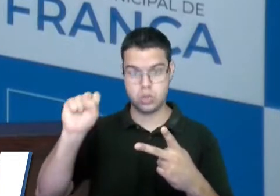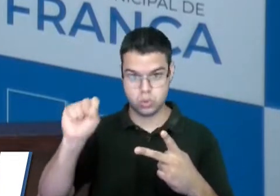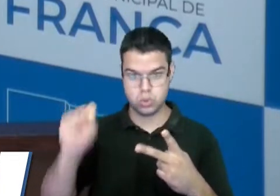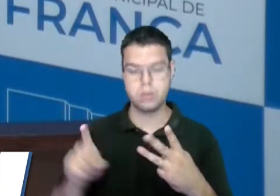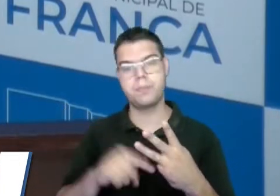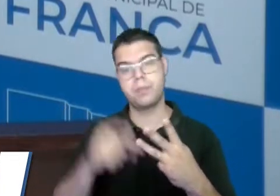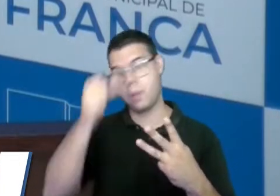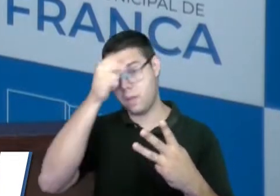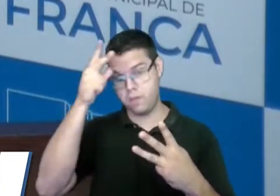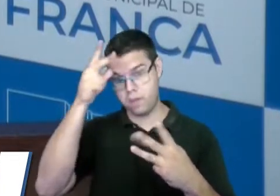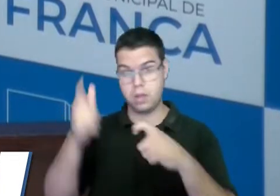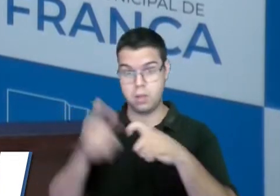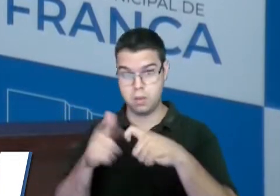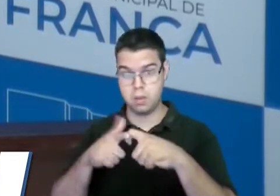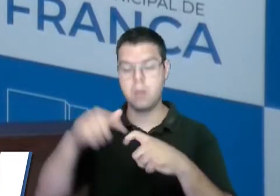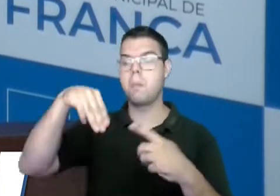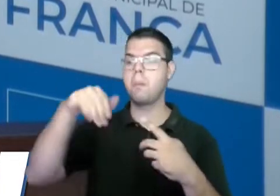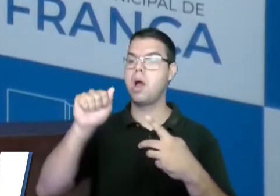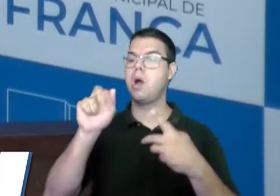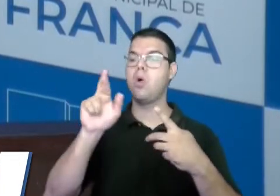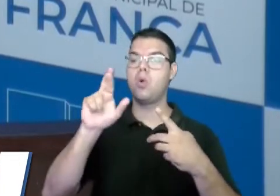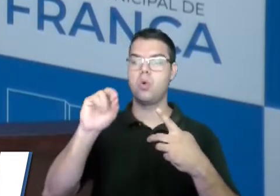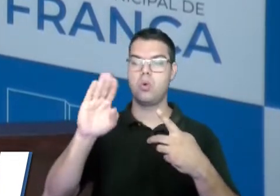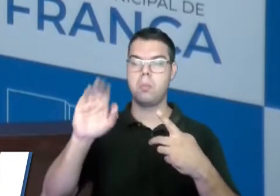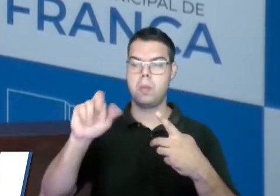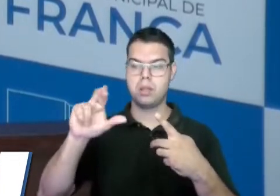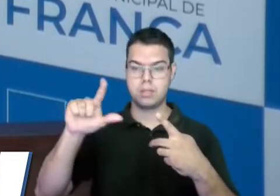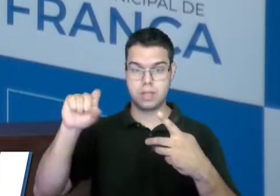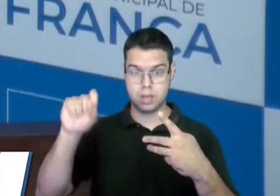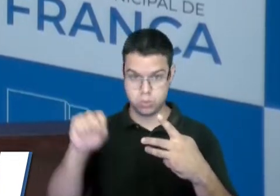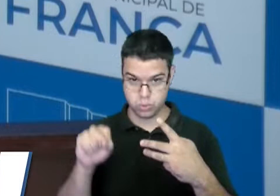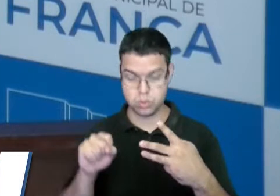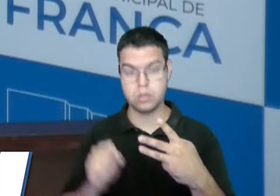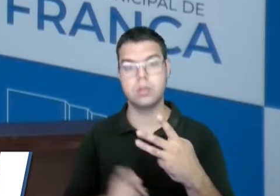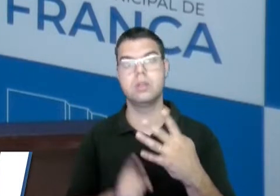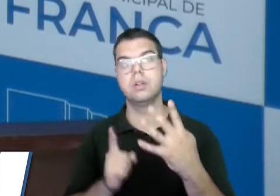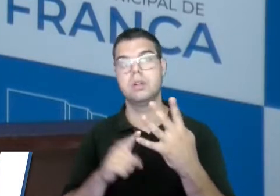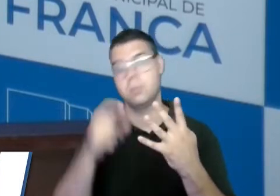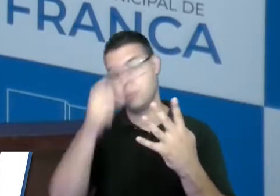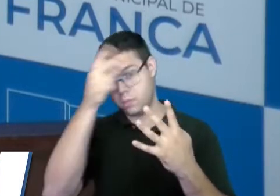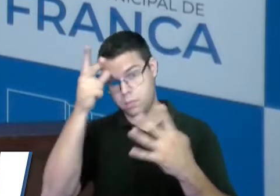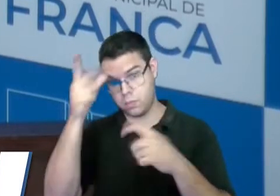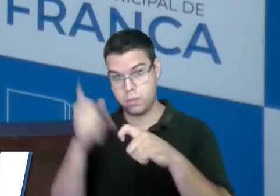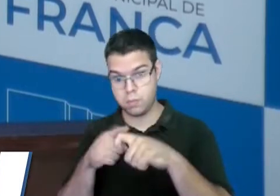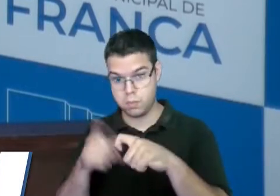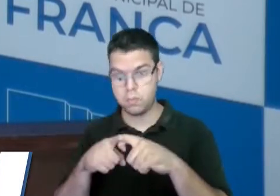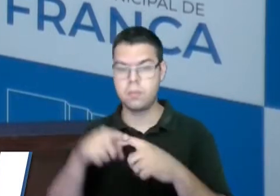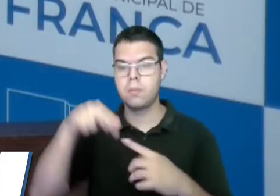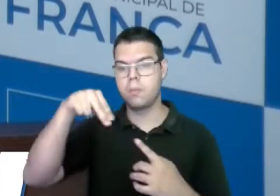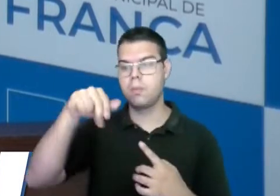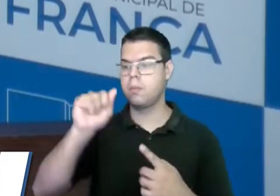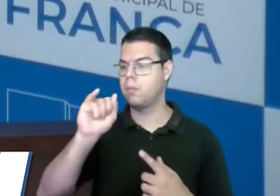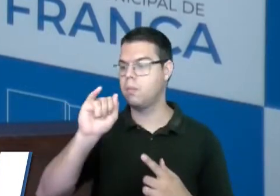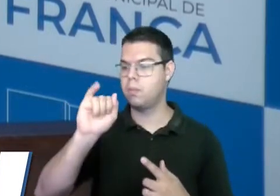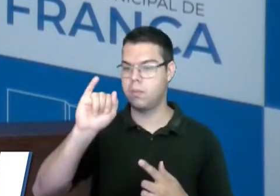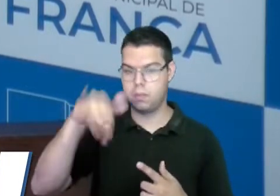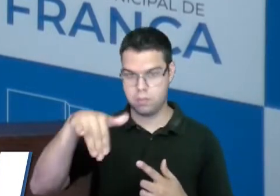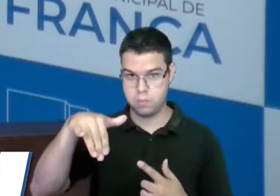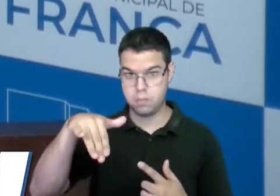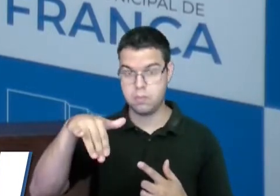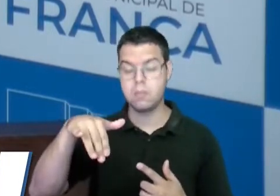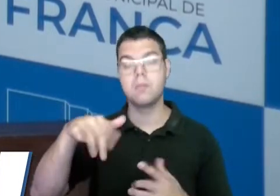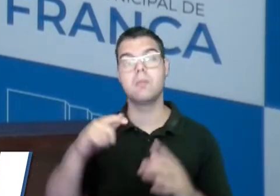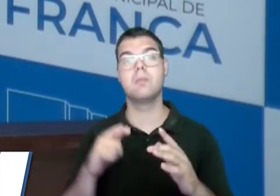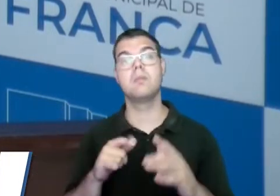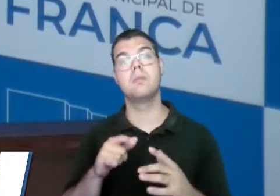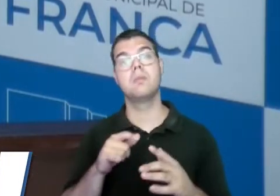Mauro Barcelos, de Patrocínio Paulista, prefeito e médico Dr. Naim, de Miguelópolis,